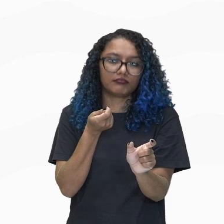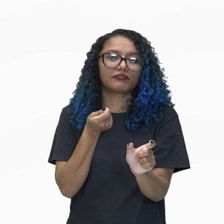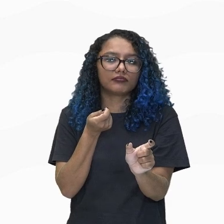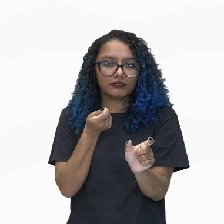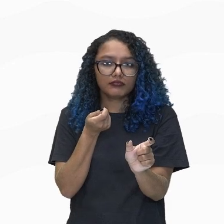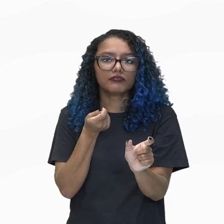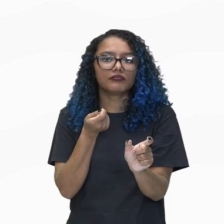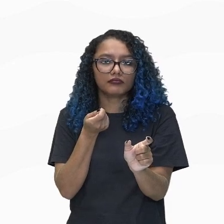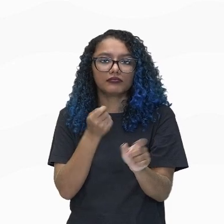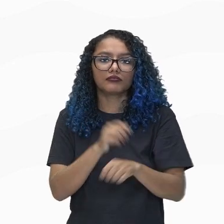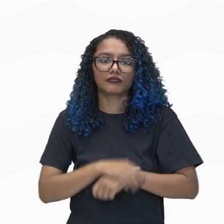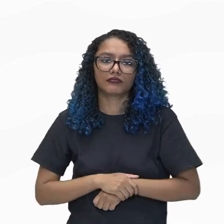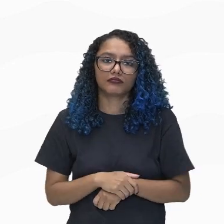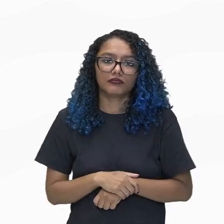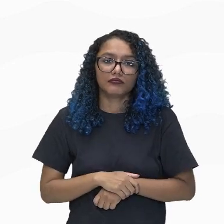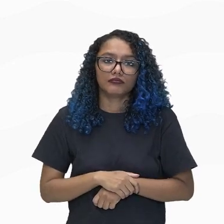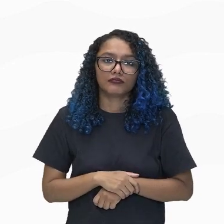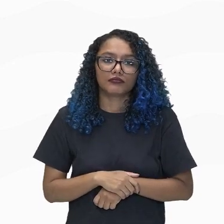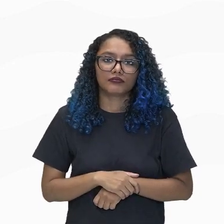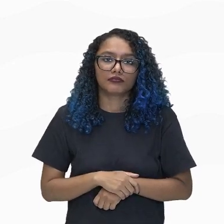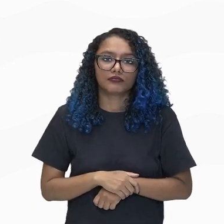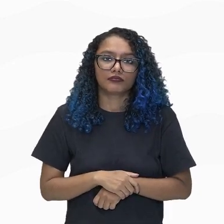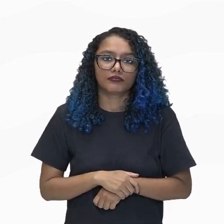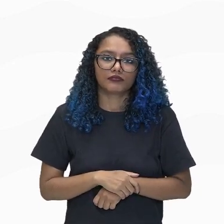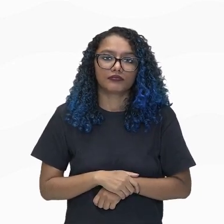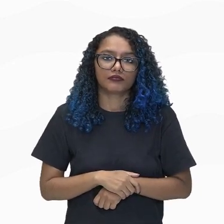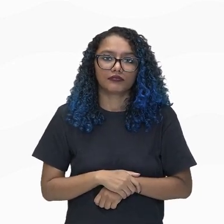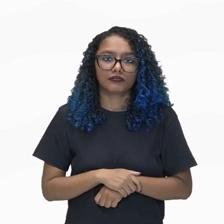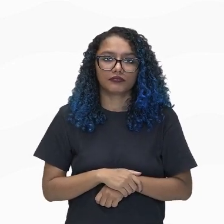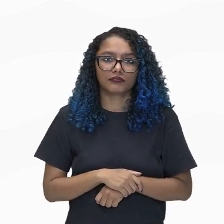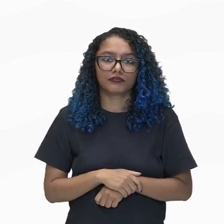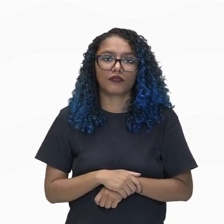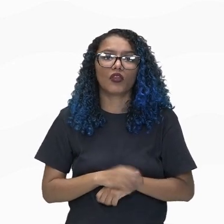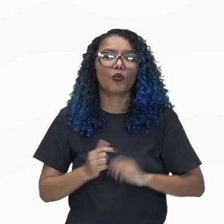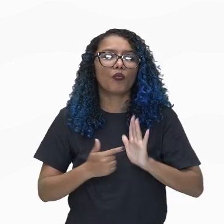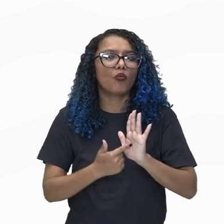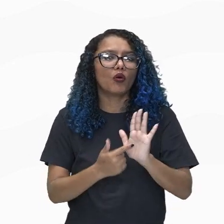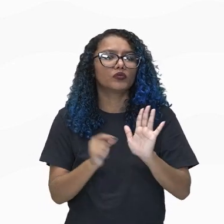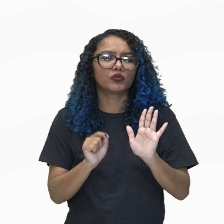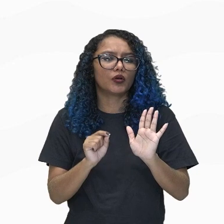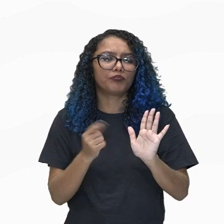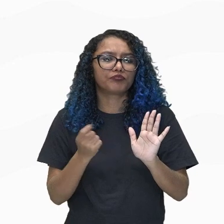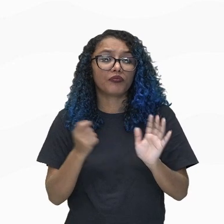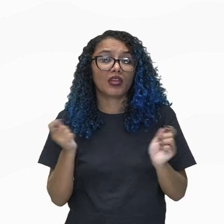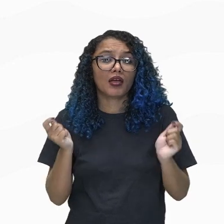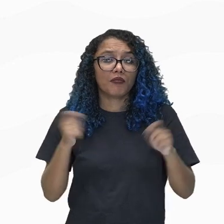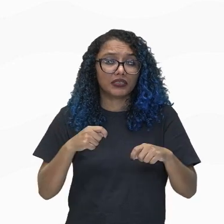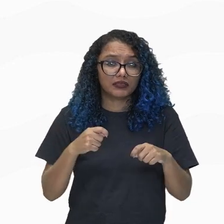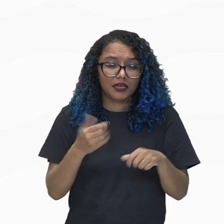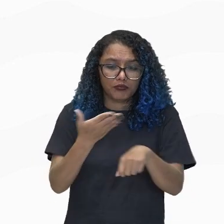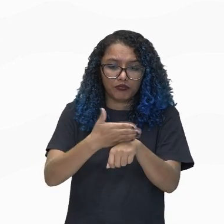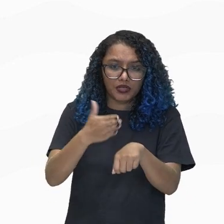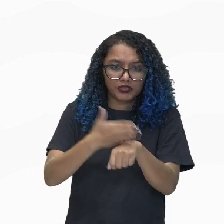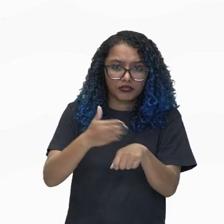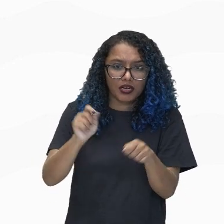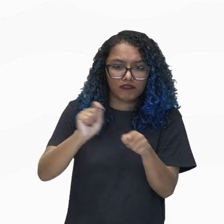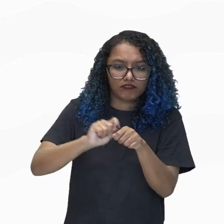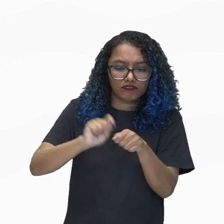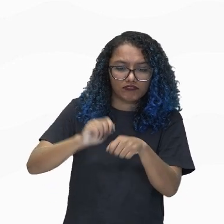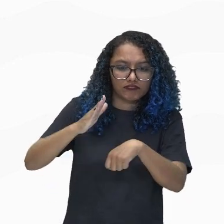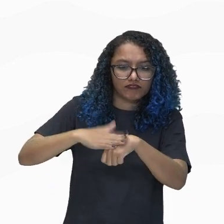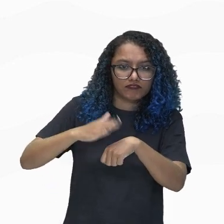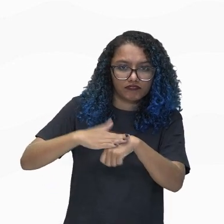aquela pessoa, uma pessoa hábil, que revela a capacidade para fazer alguma